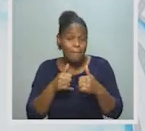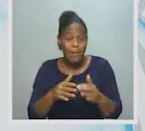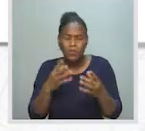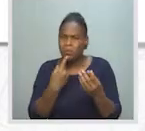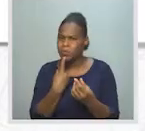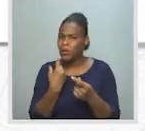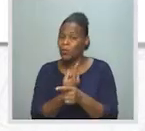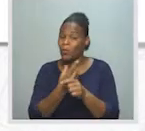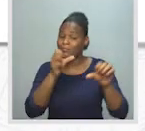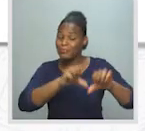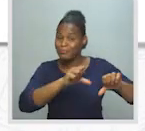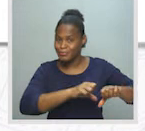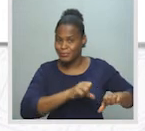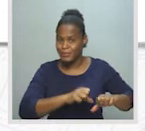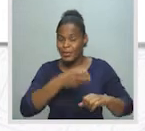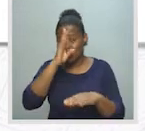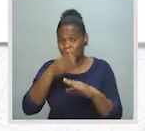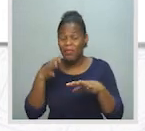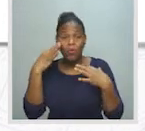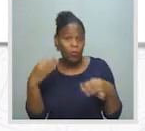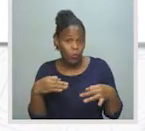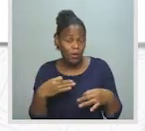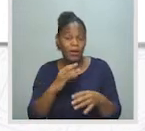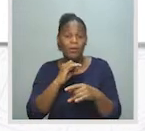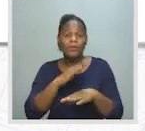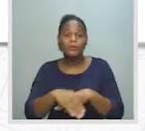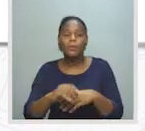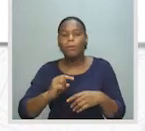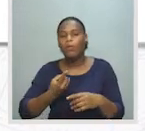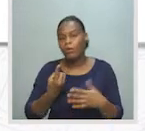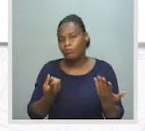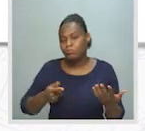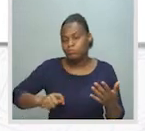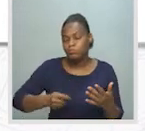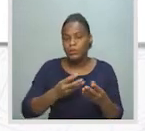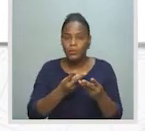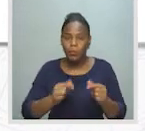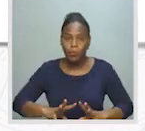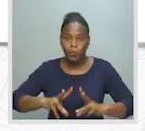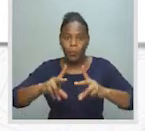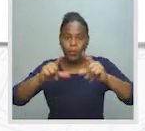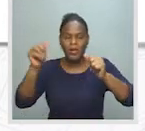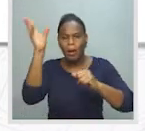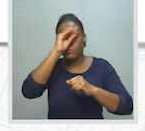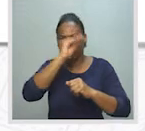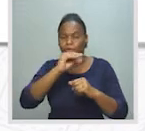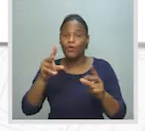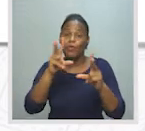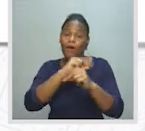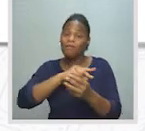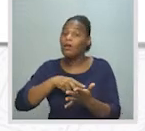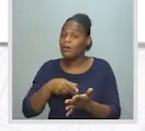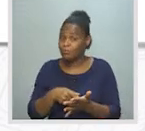maldições. As catástrofes naturais resultantes do desenvolvimento e do uso abusivo